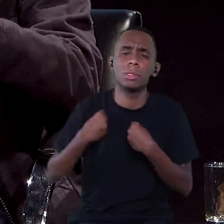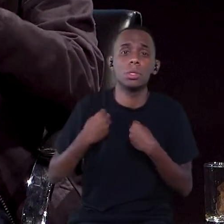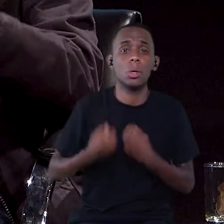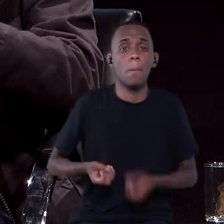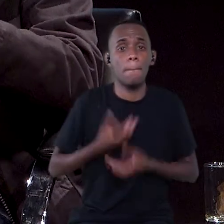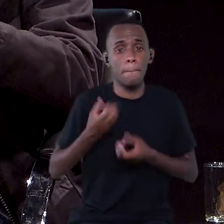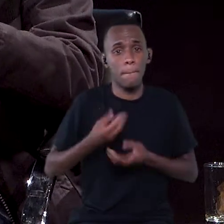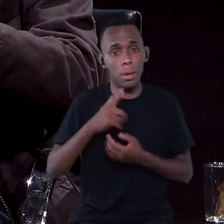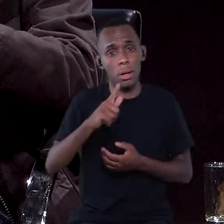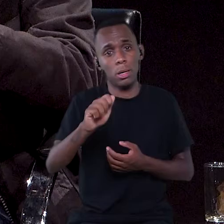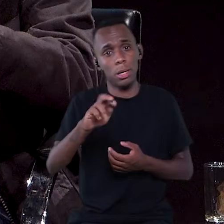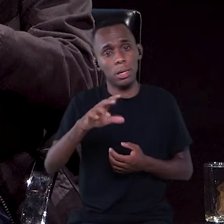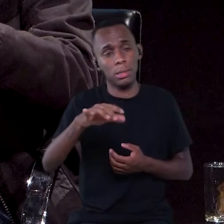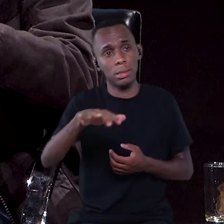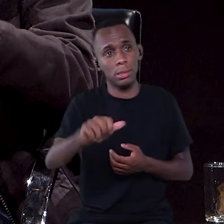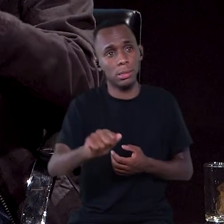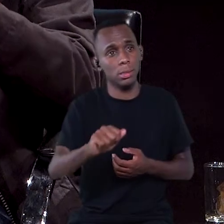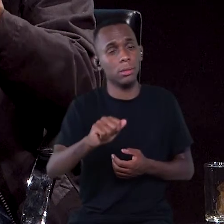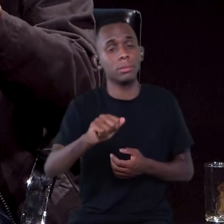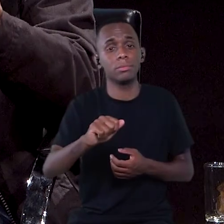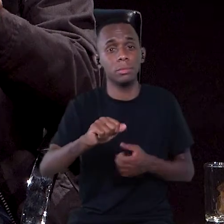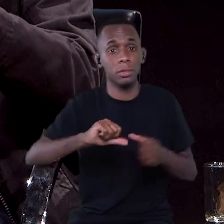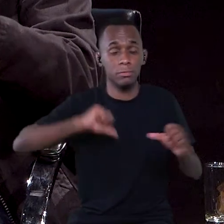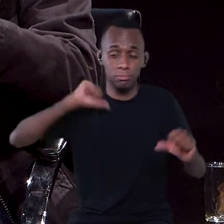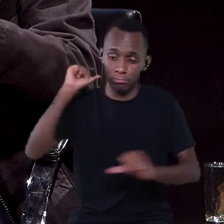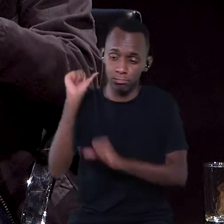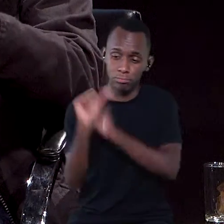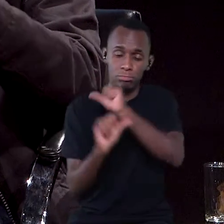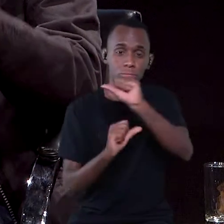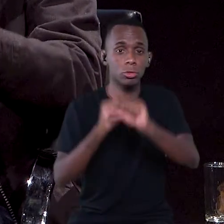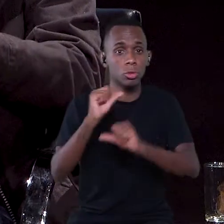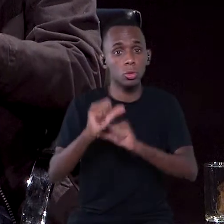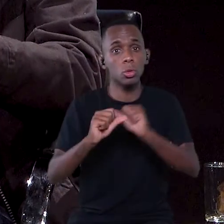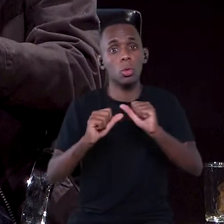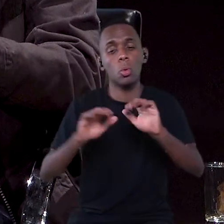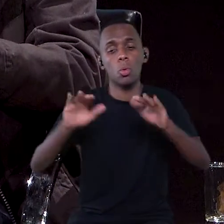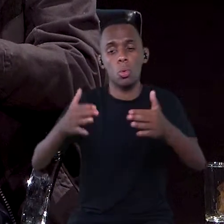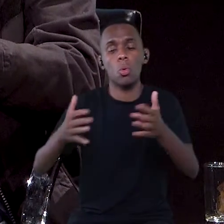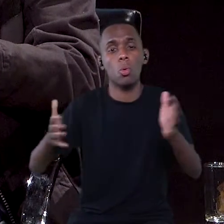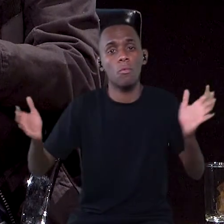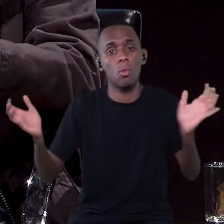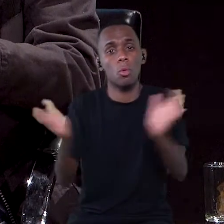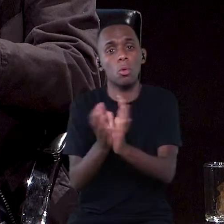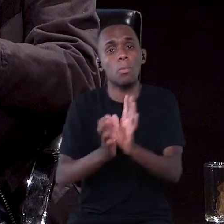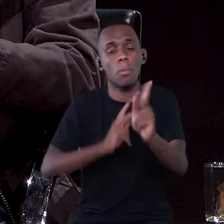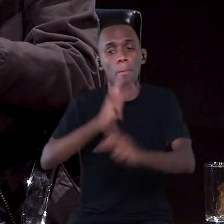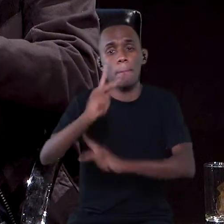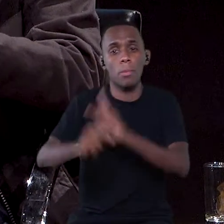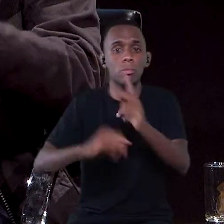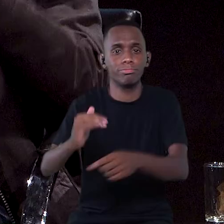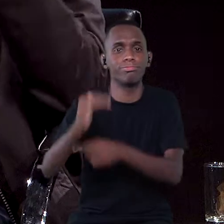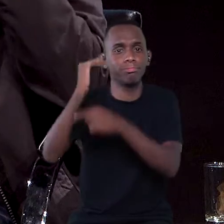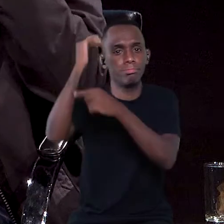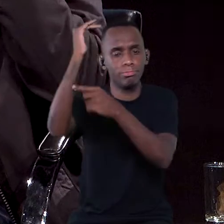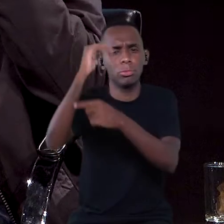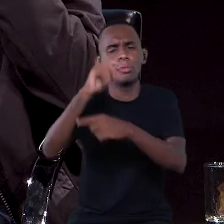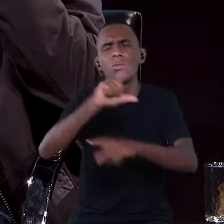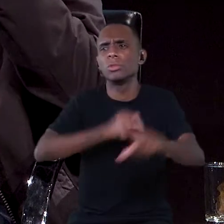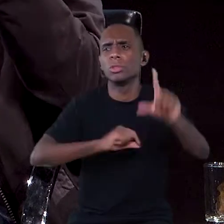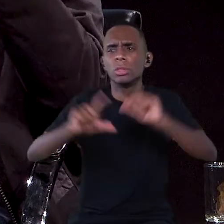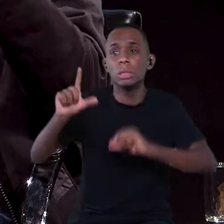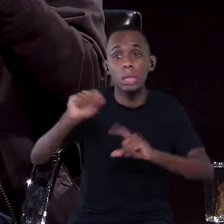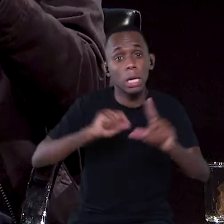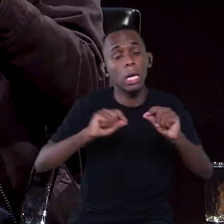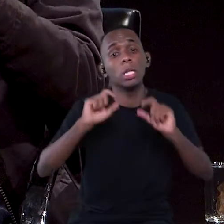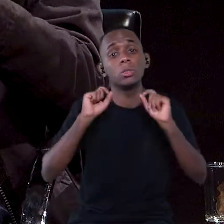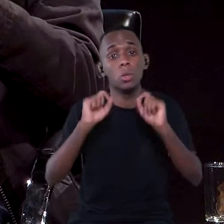poemas do Garcia Lorca, que foram extraídos da obra dele para o chamado público adulto. Então, foram selecionados aqueles fragmentos em